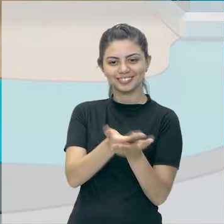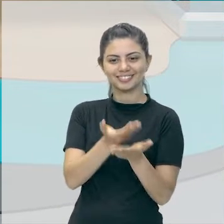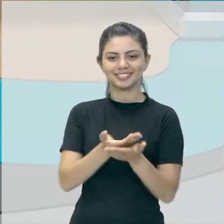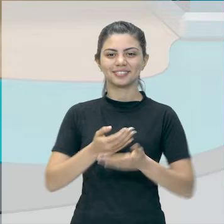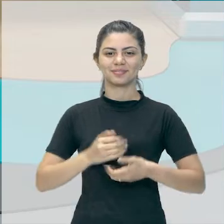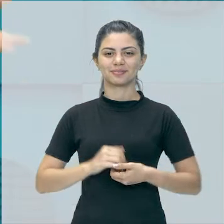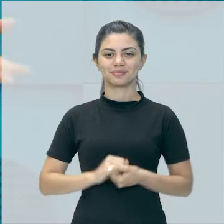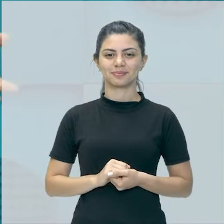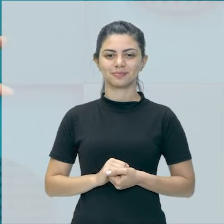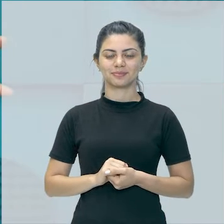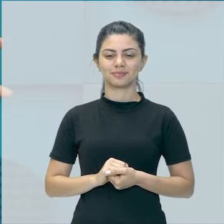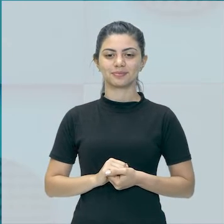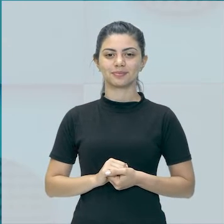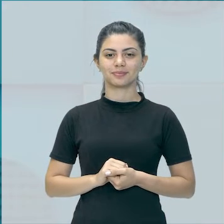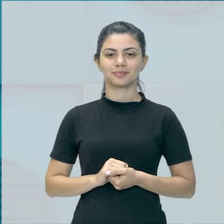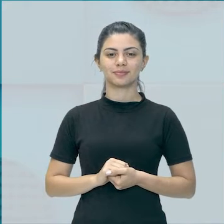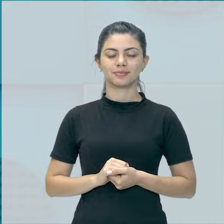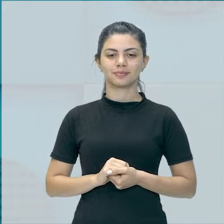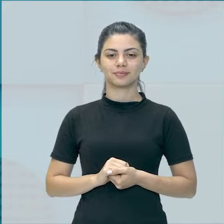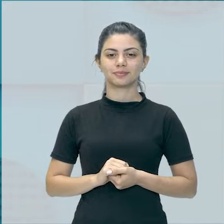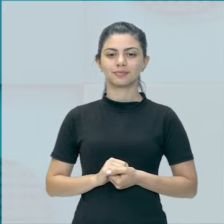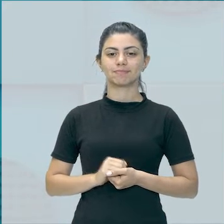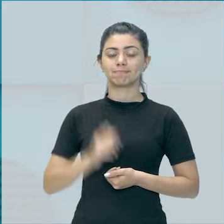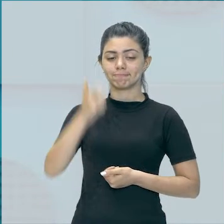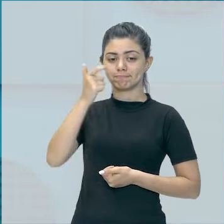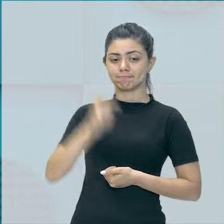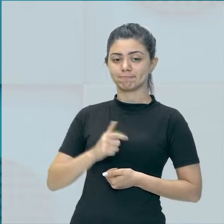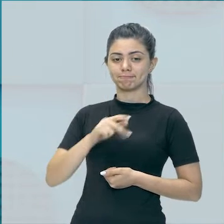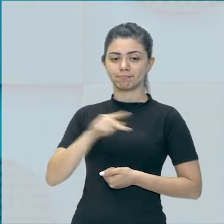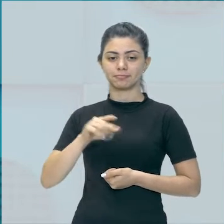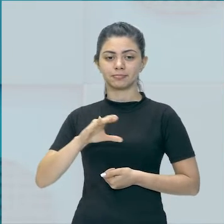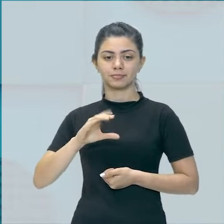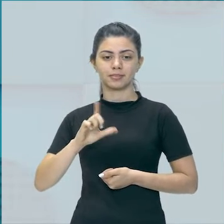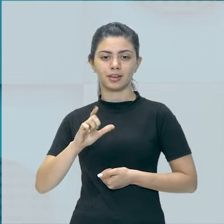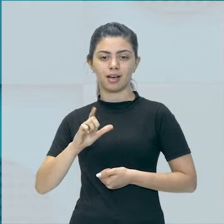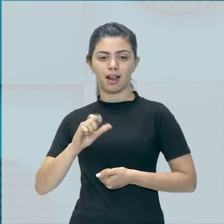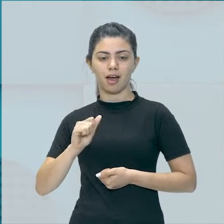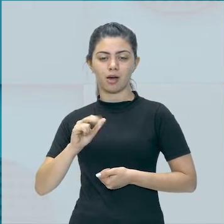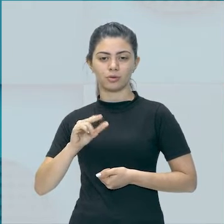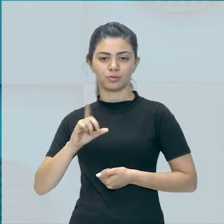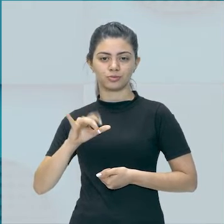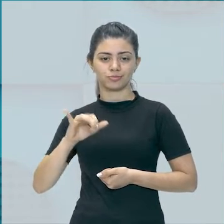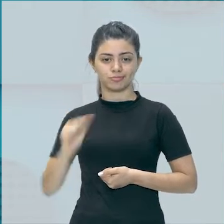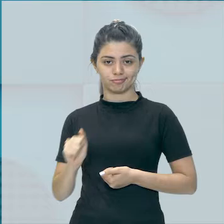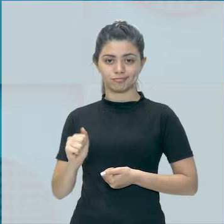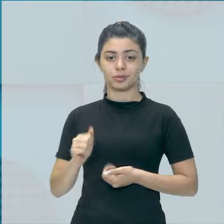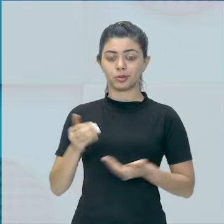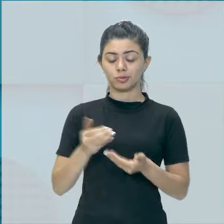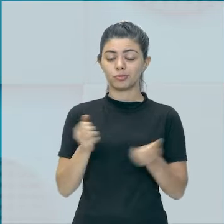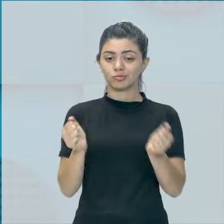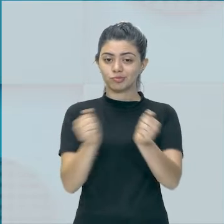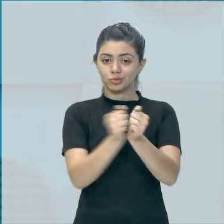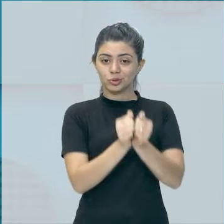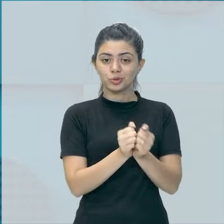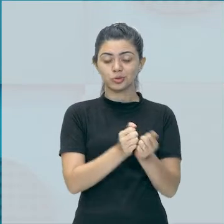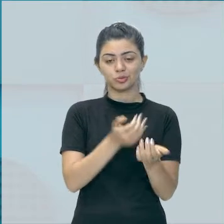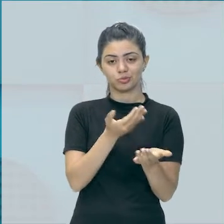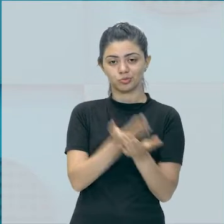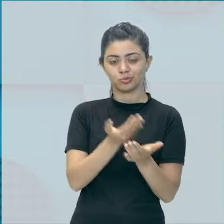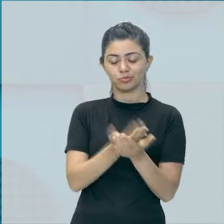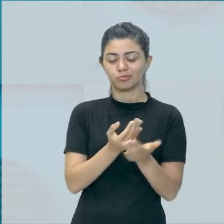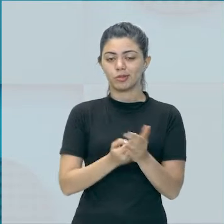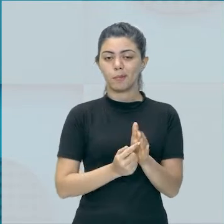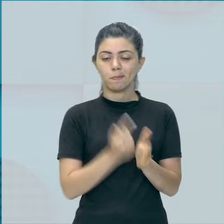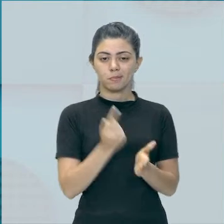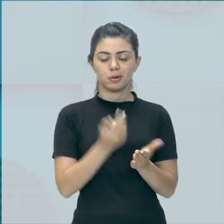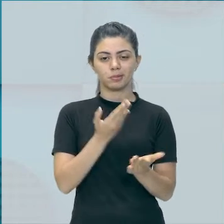hoje. Here is teacher Cláudia Borges, professora Cláudia Borges, que vai acompanhar vocês aqui nessa primeira parte da